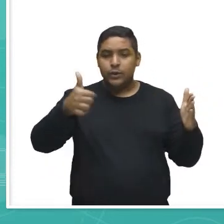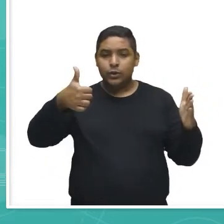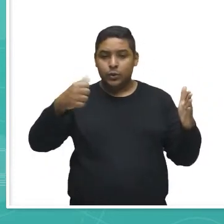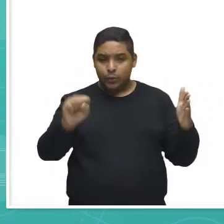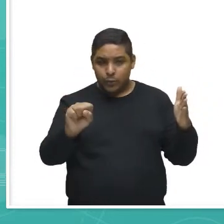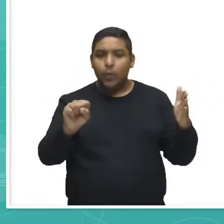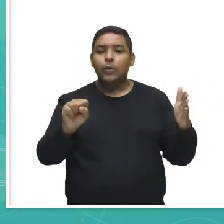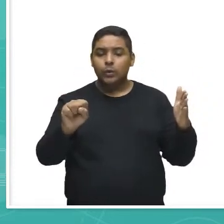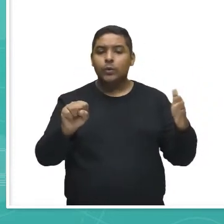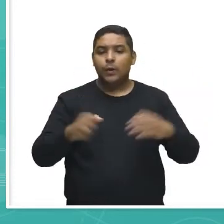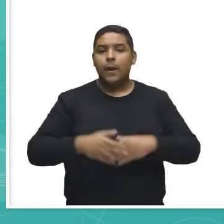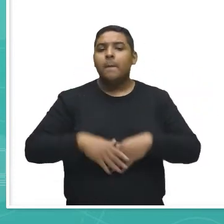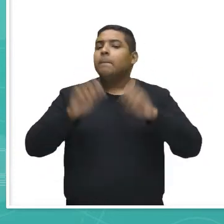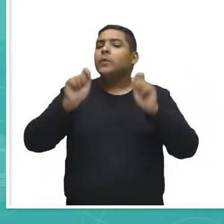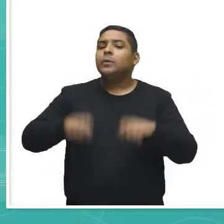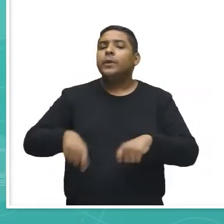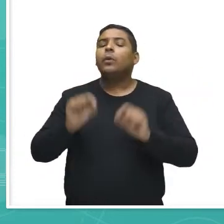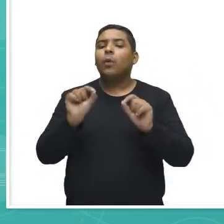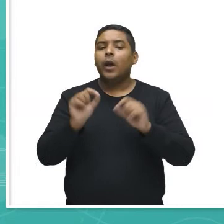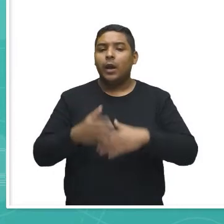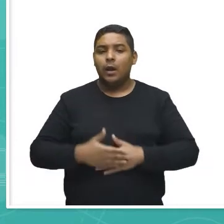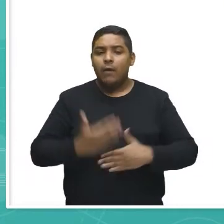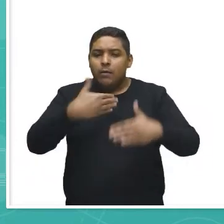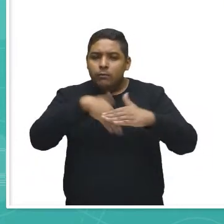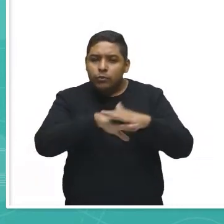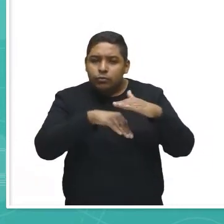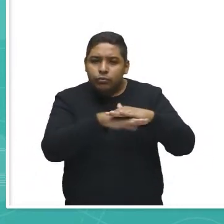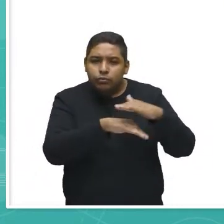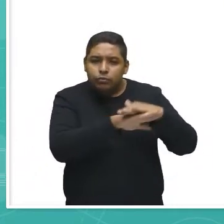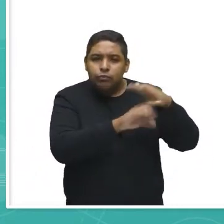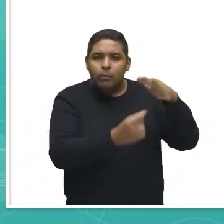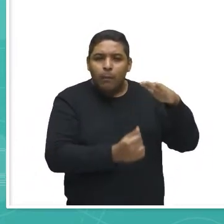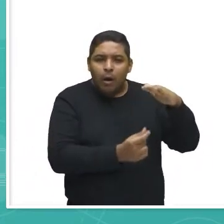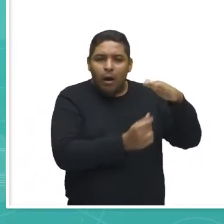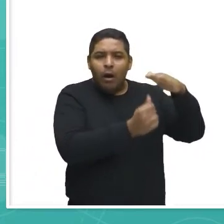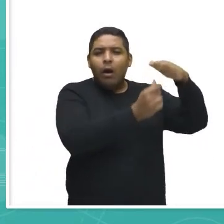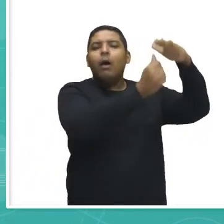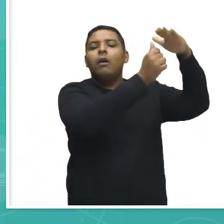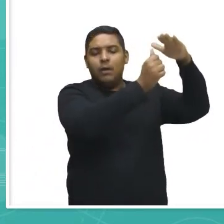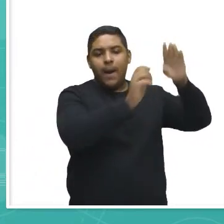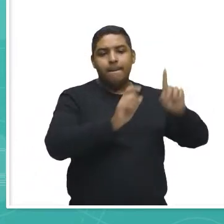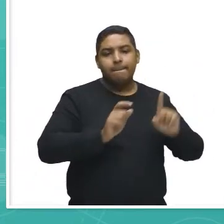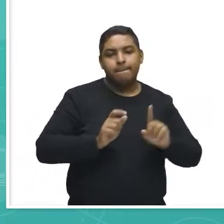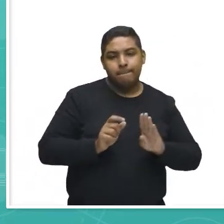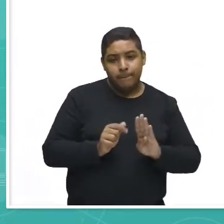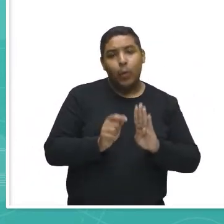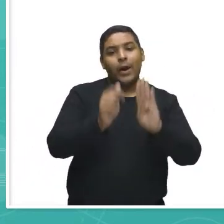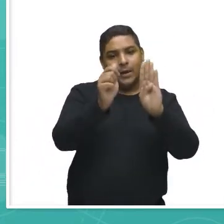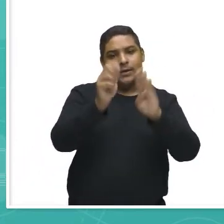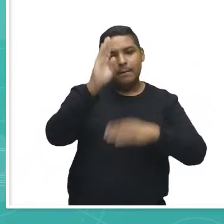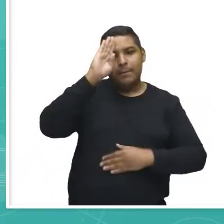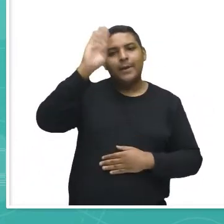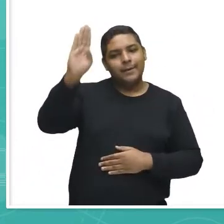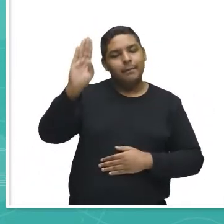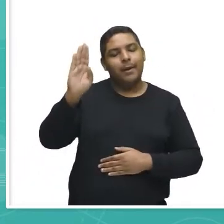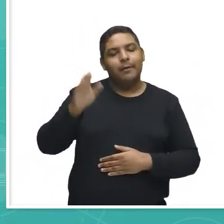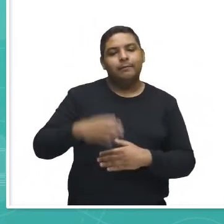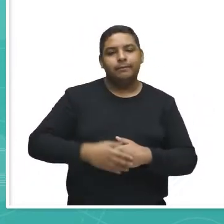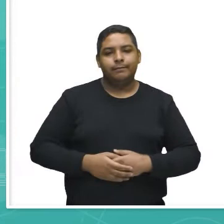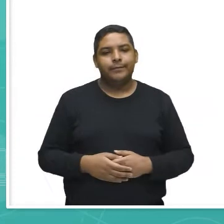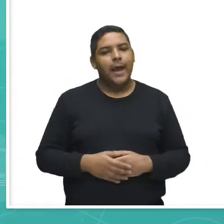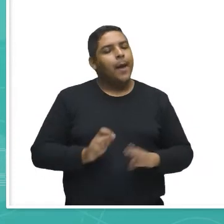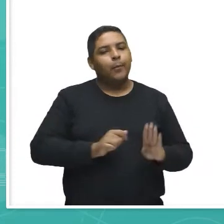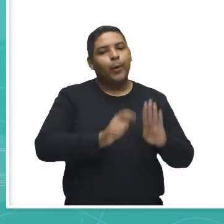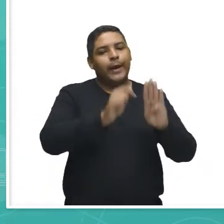eles acabaram possibilitando aí o quê? O dinheiro, a acumulação de capital pela burguesia. A burguesia, ela se dava bem aí